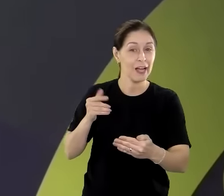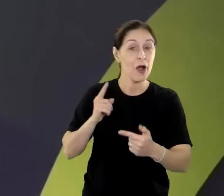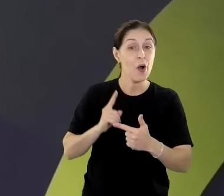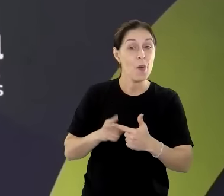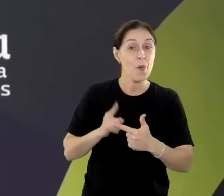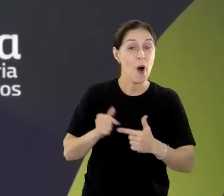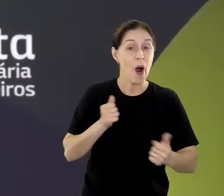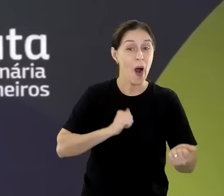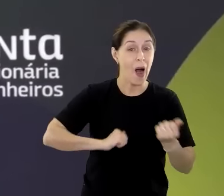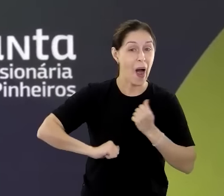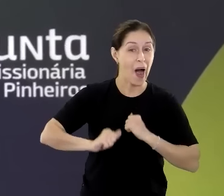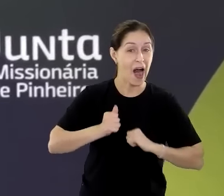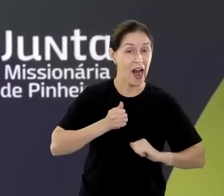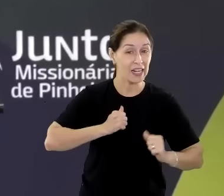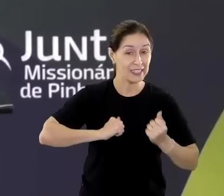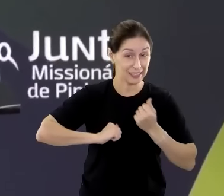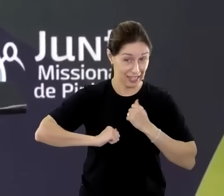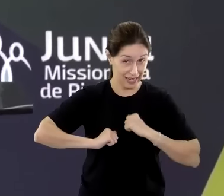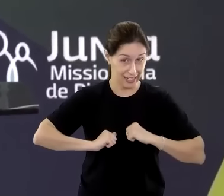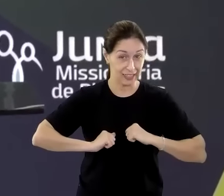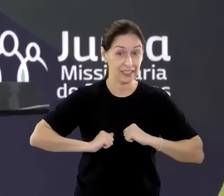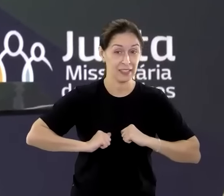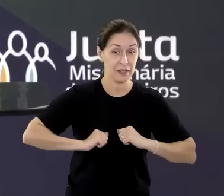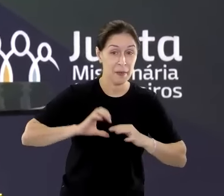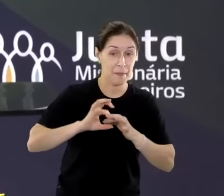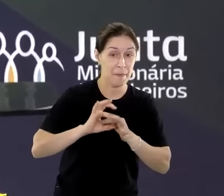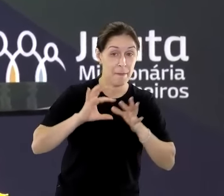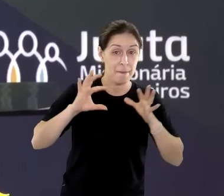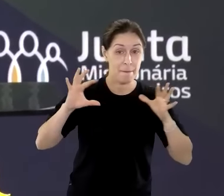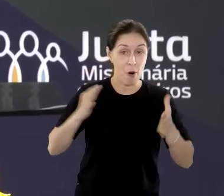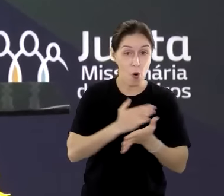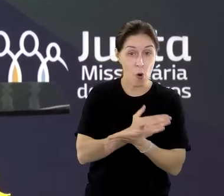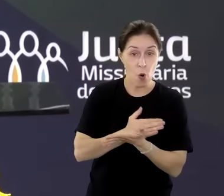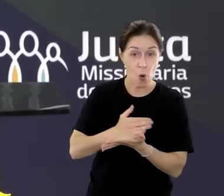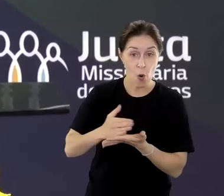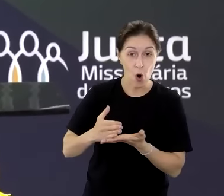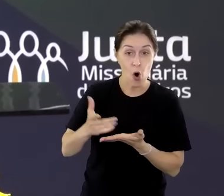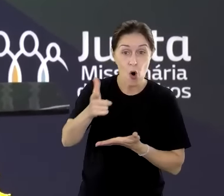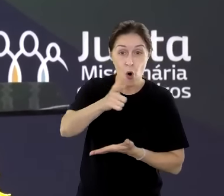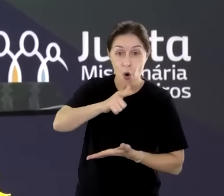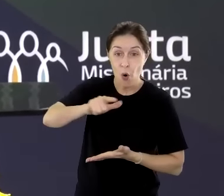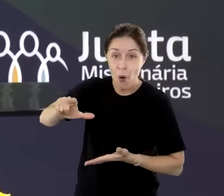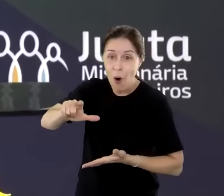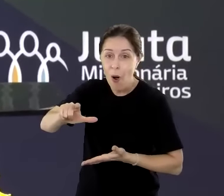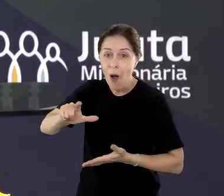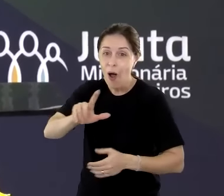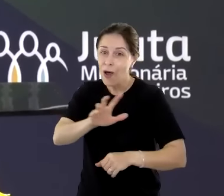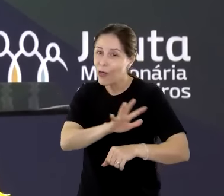A Organização Mundial de Saúde diz que mais de 50% das pessoas que passam pelos hospitais